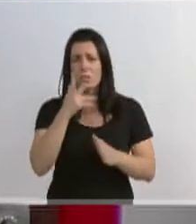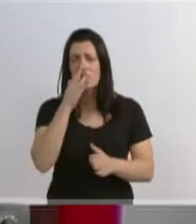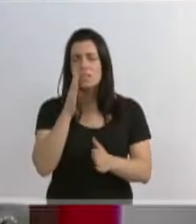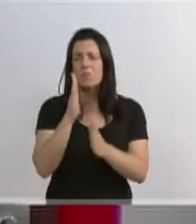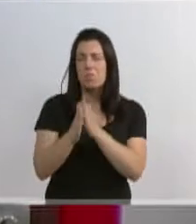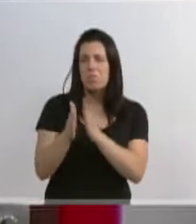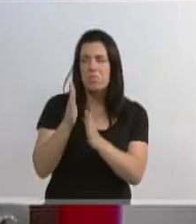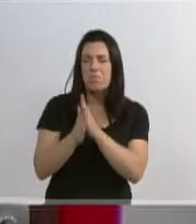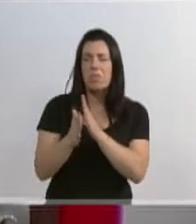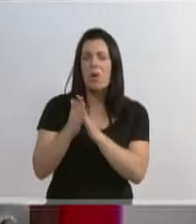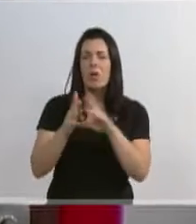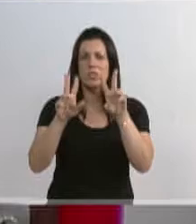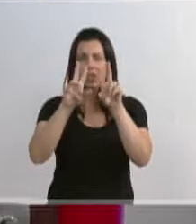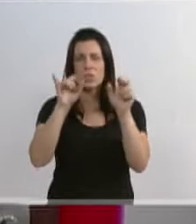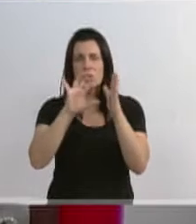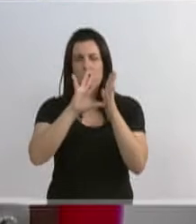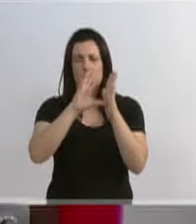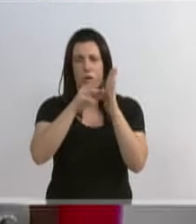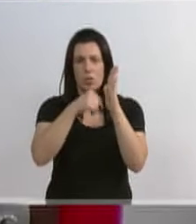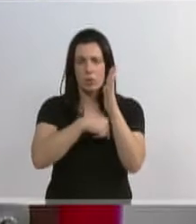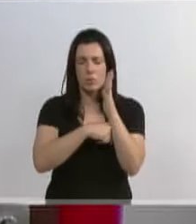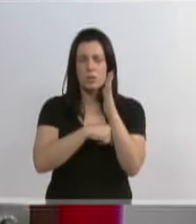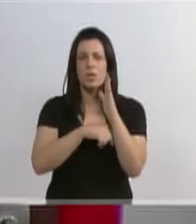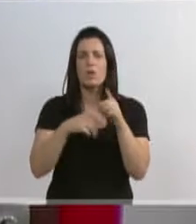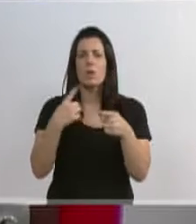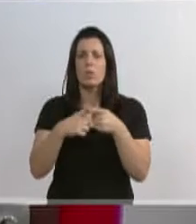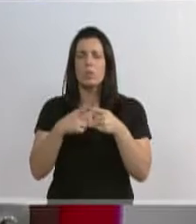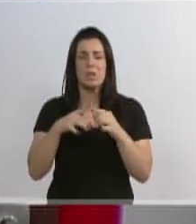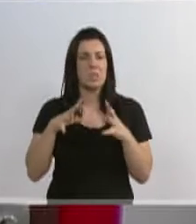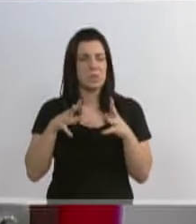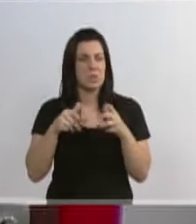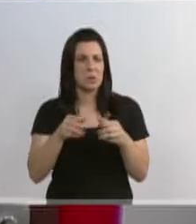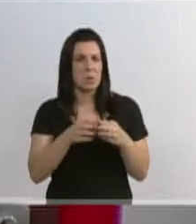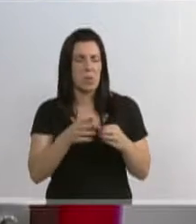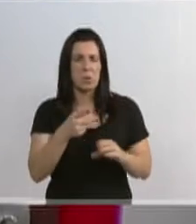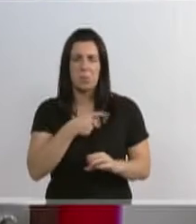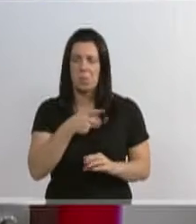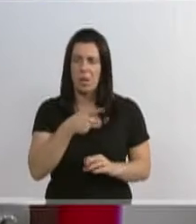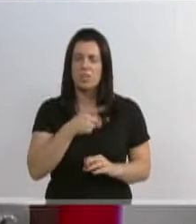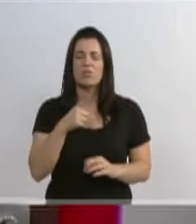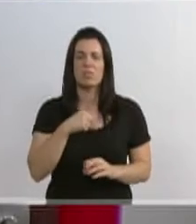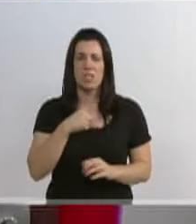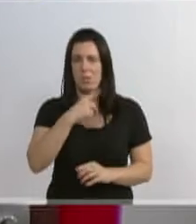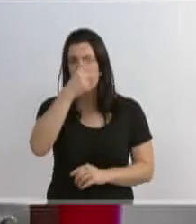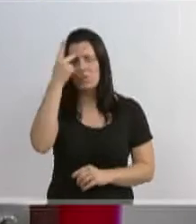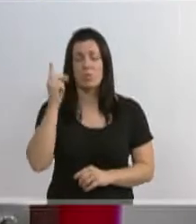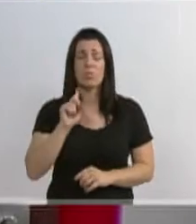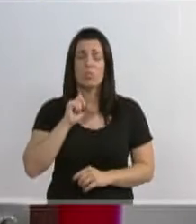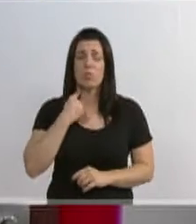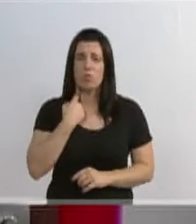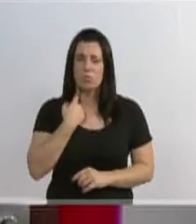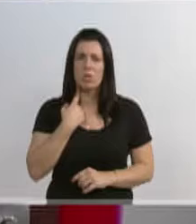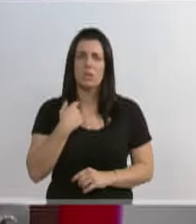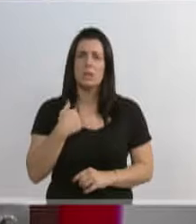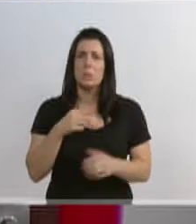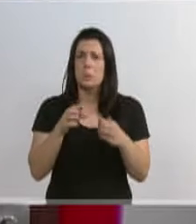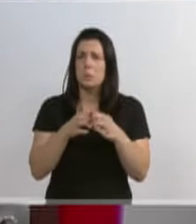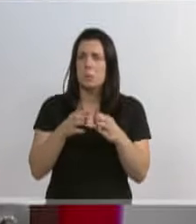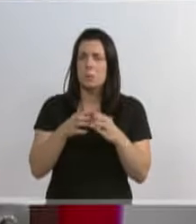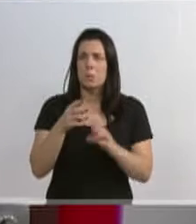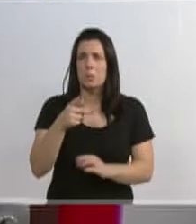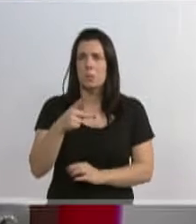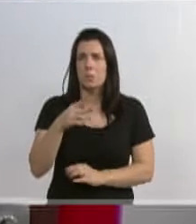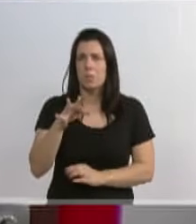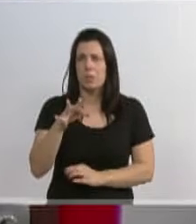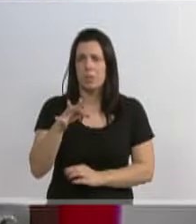todos os partidos aí têm os seus bem emporcalhados na corrupção também. Então, quando tenta fugir para essa questão, dizer que o PT é